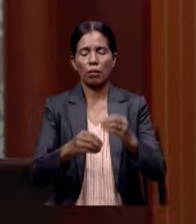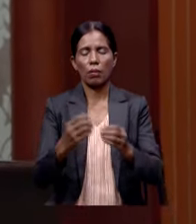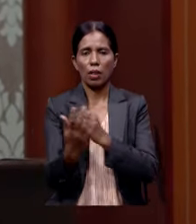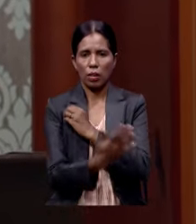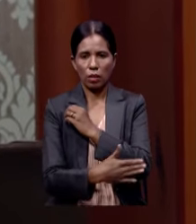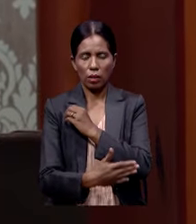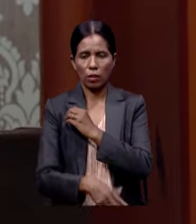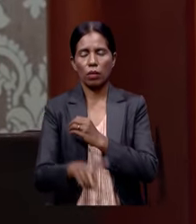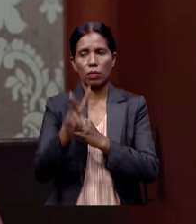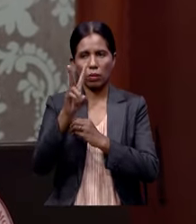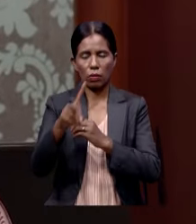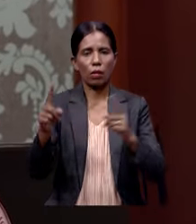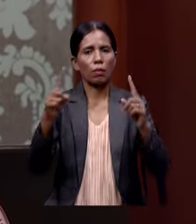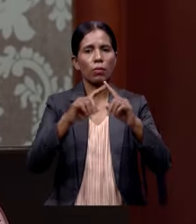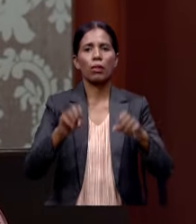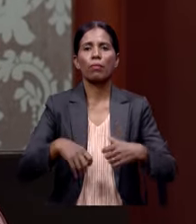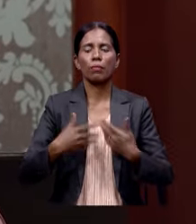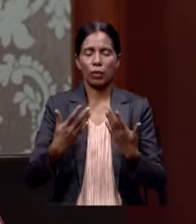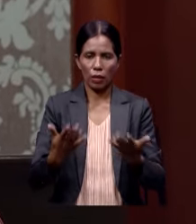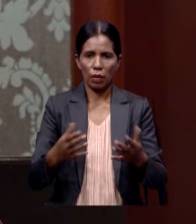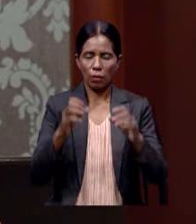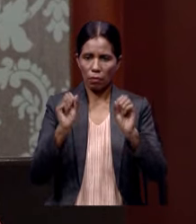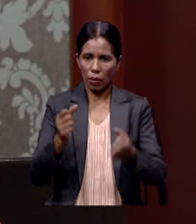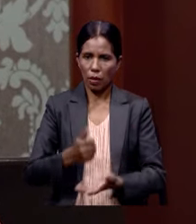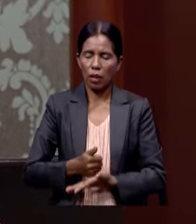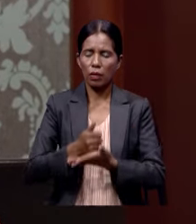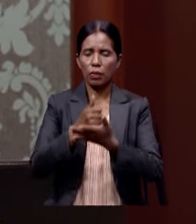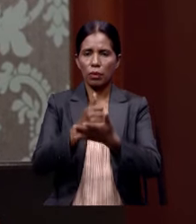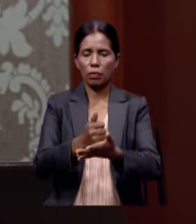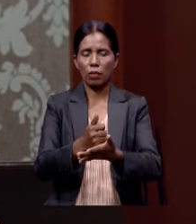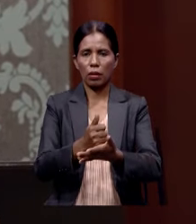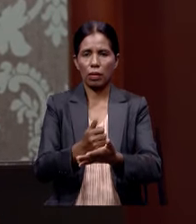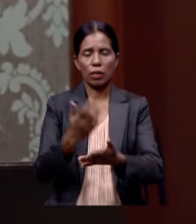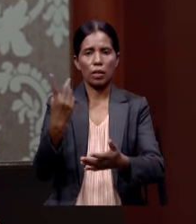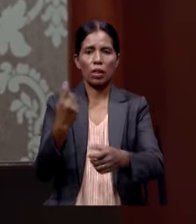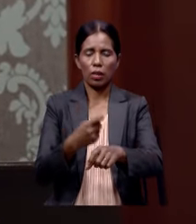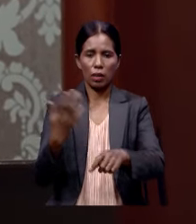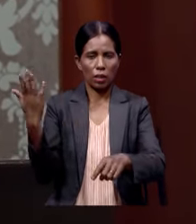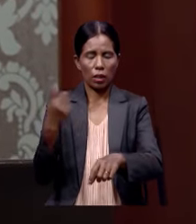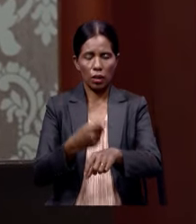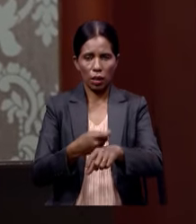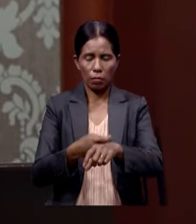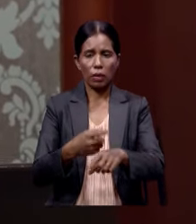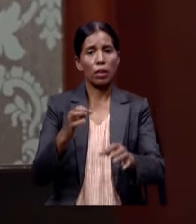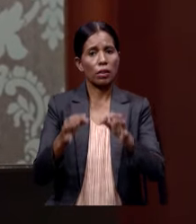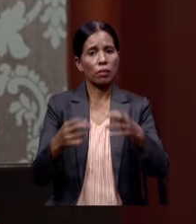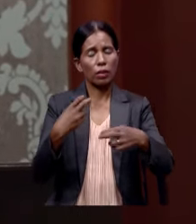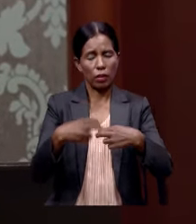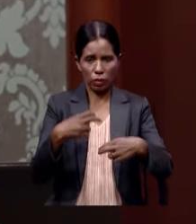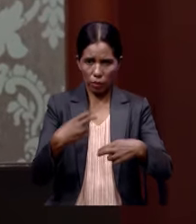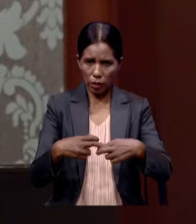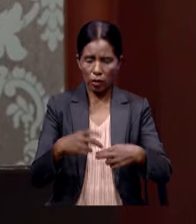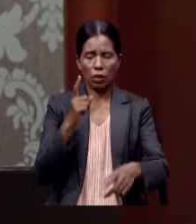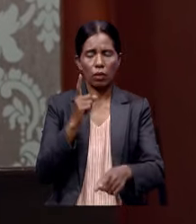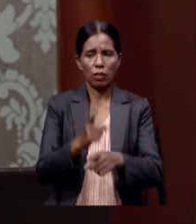Rua. Ba o insamaka bele tulu malu iha tempo na bema difícil carik. Difícil